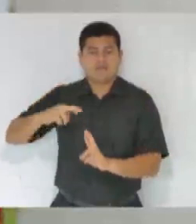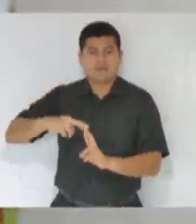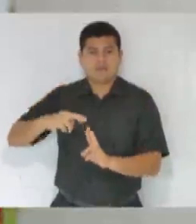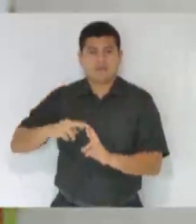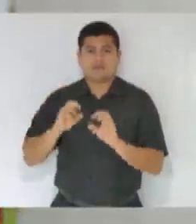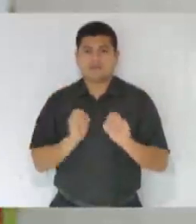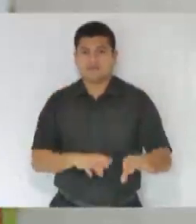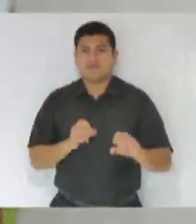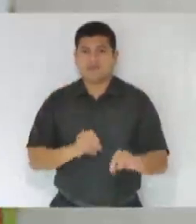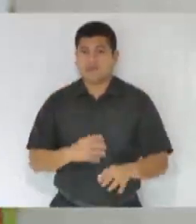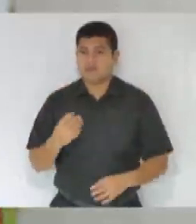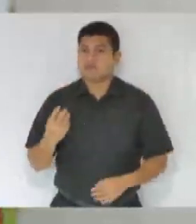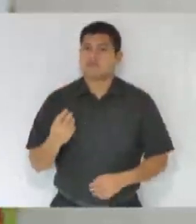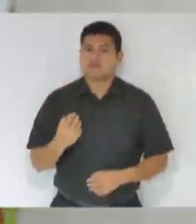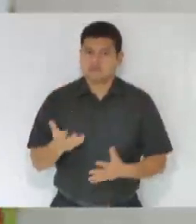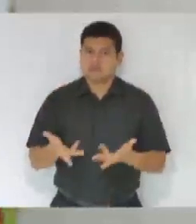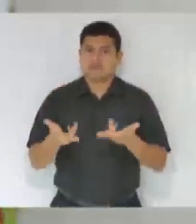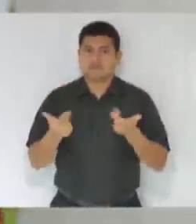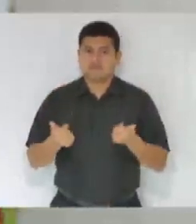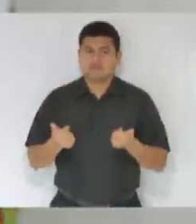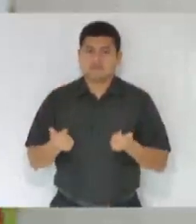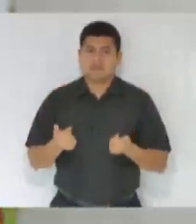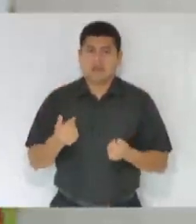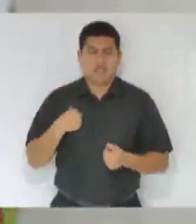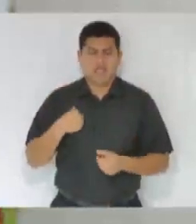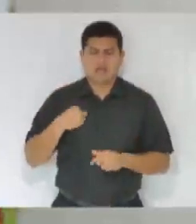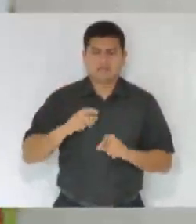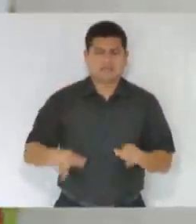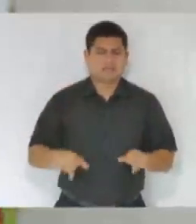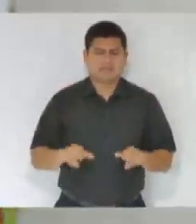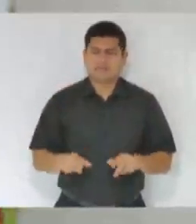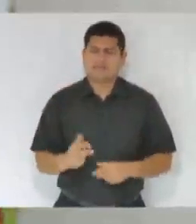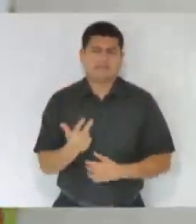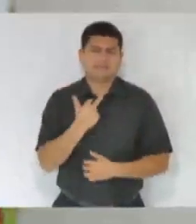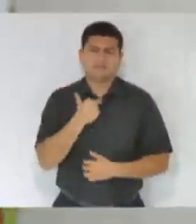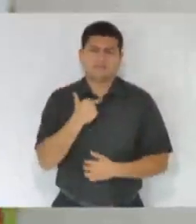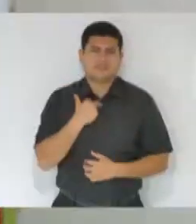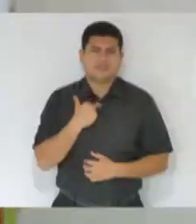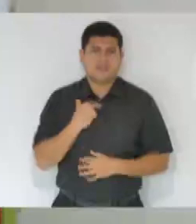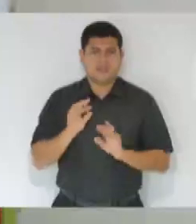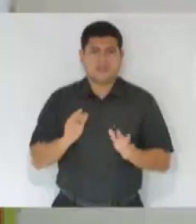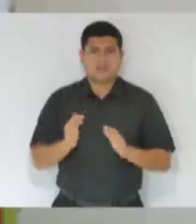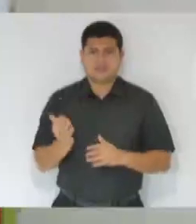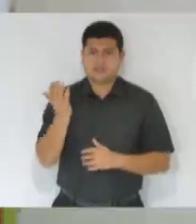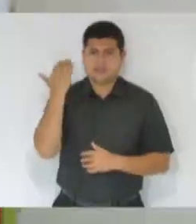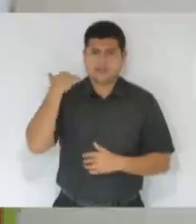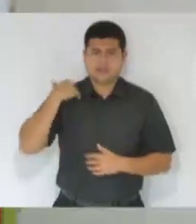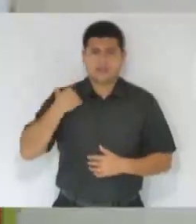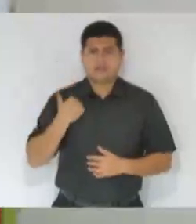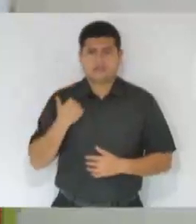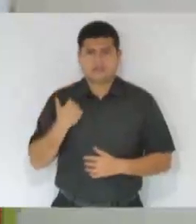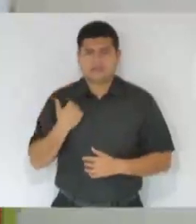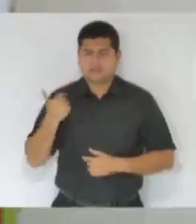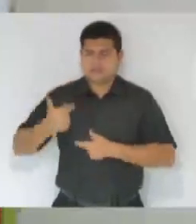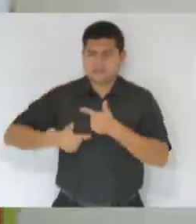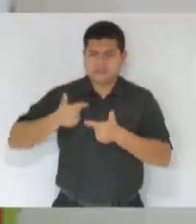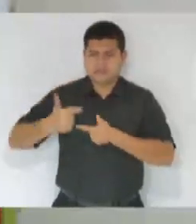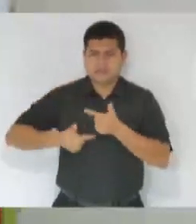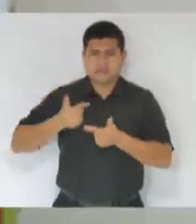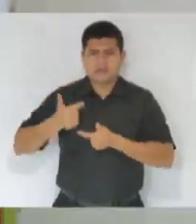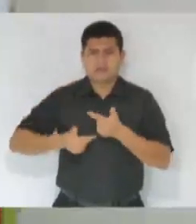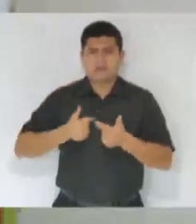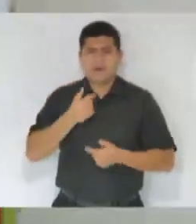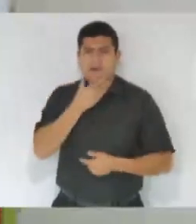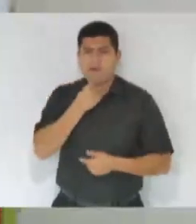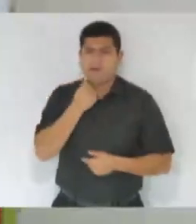qualidade. Não poderia ser diferente, já que temos no DNA herdado pelos grandes homens do trabalhismo, que entregaram